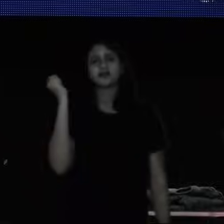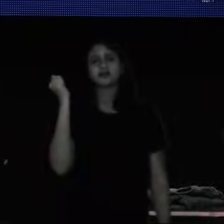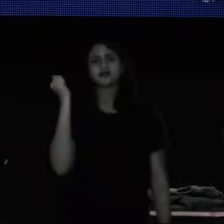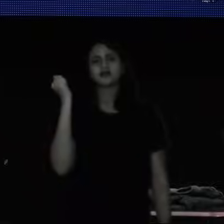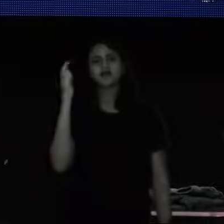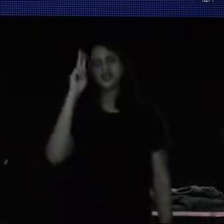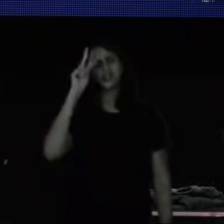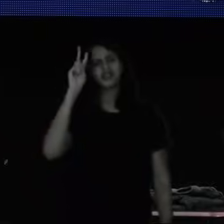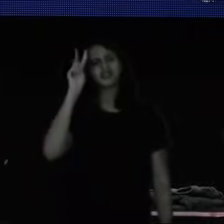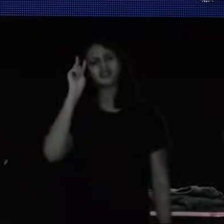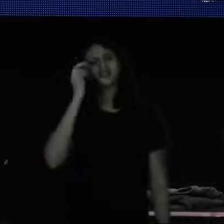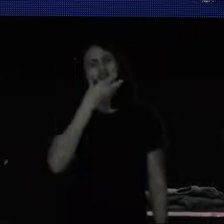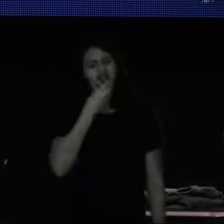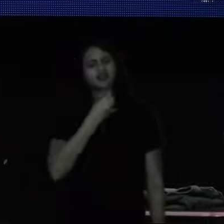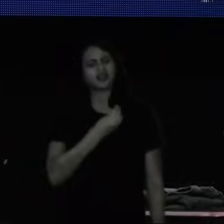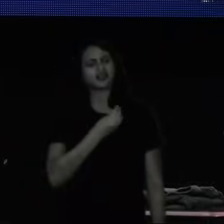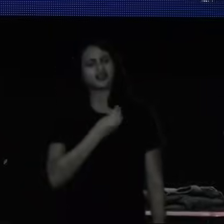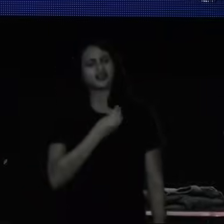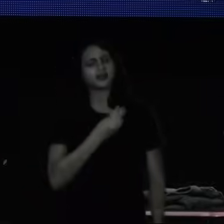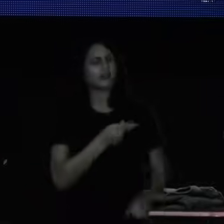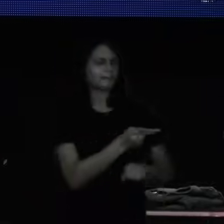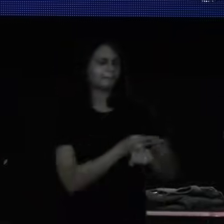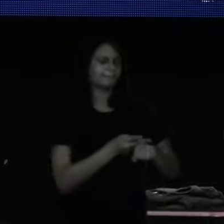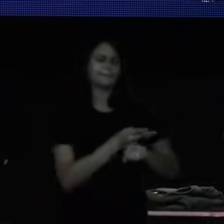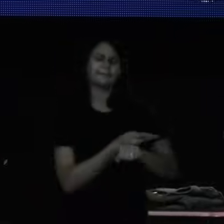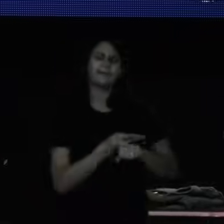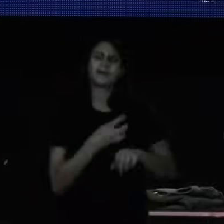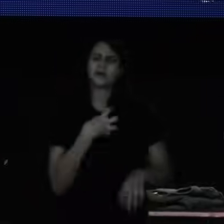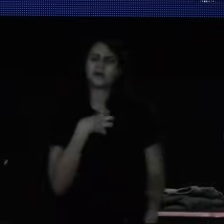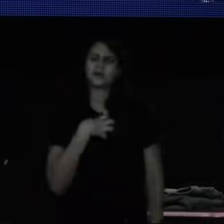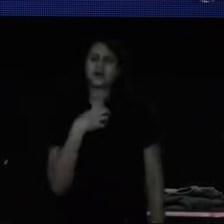não foi à procura de tudo isso. Não, não.